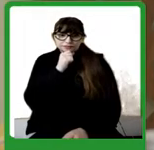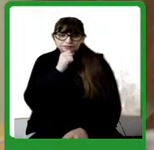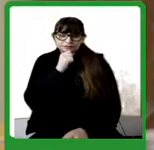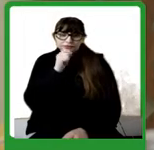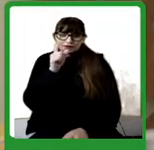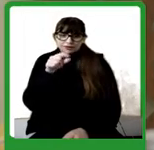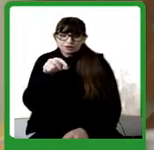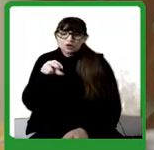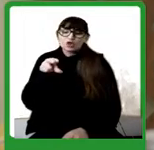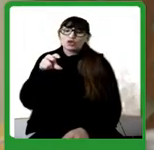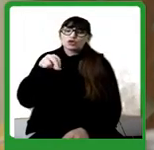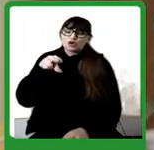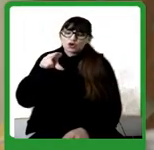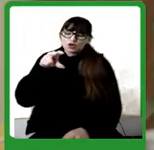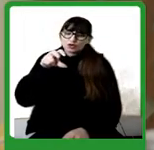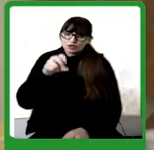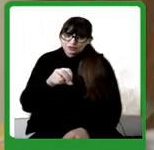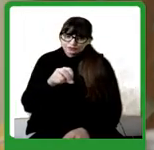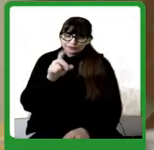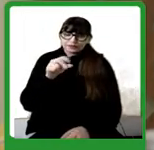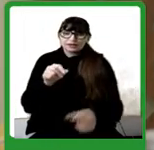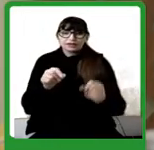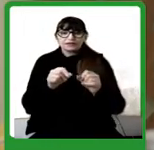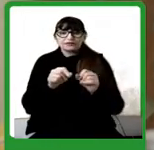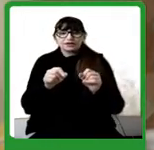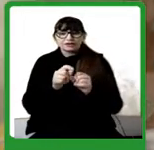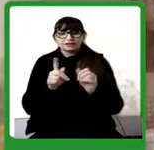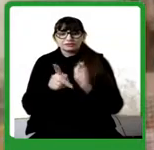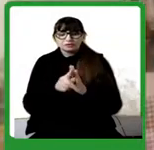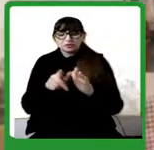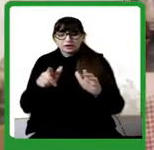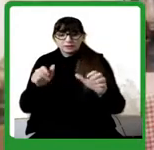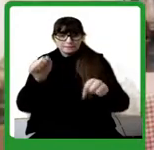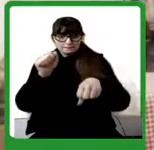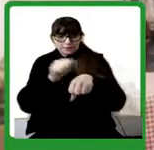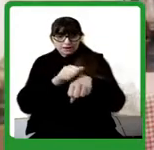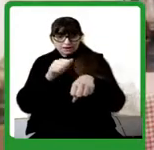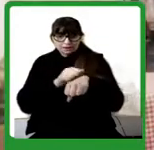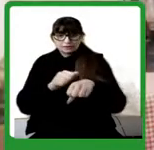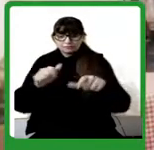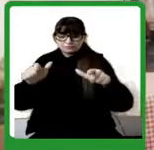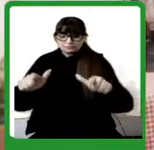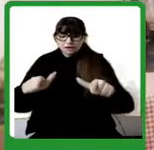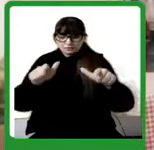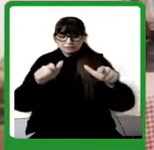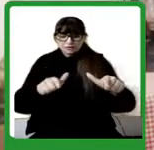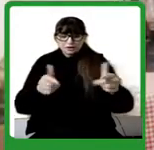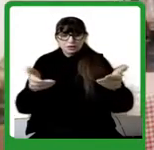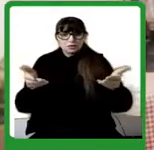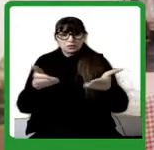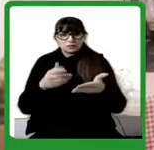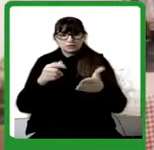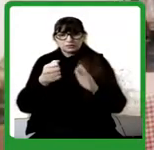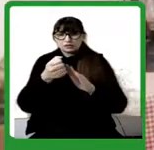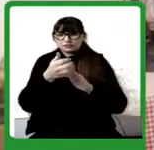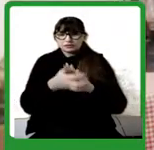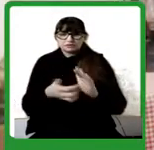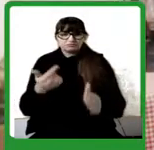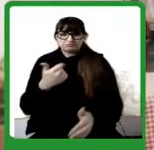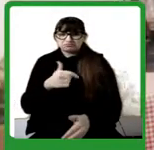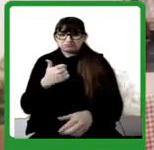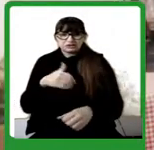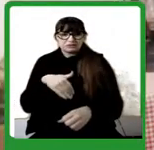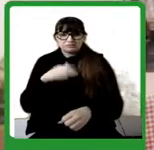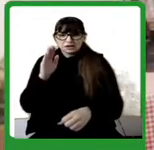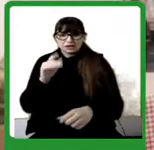meu nono, cara, o meu nono ele fazia taipa de pedra, cara. Vocês sabiam disso? Não. Hoje em dia eu acho que é uma atividade que nem existe mais, né? Fazer taipa,